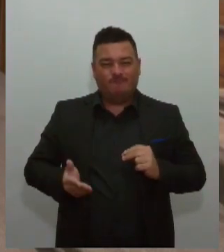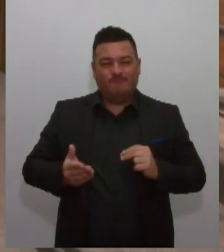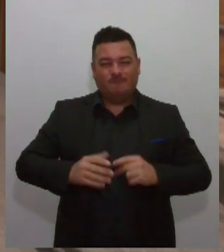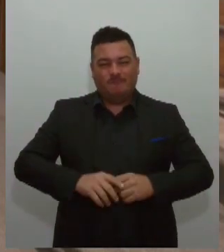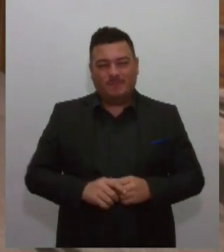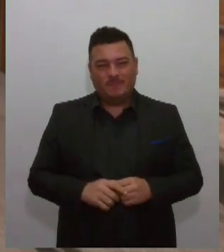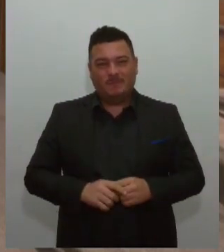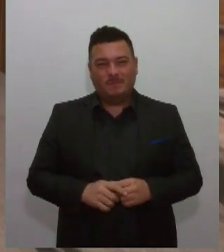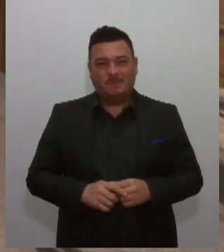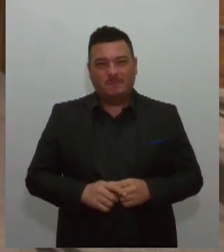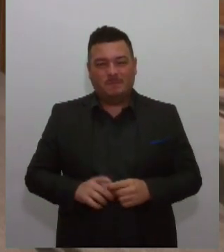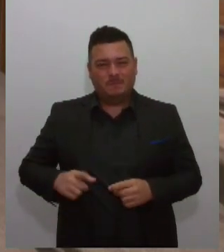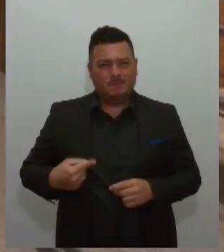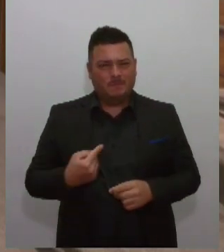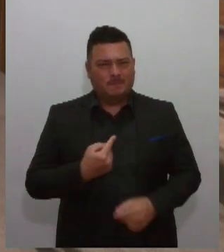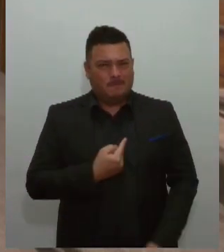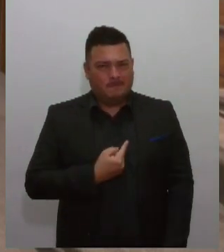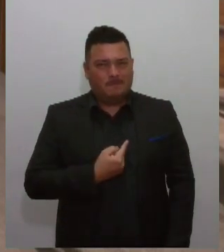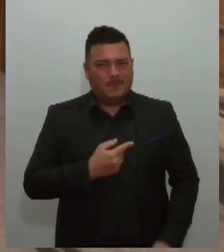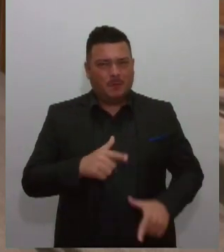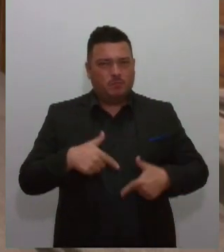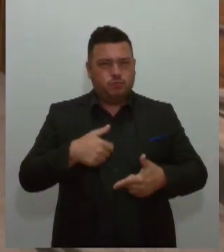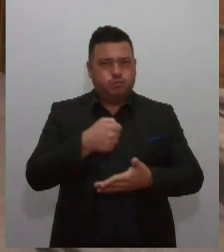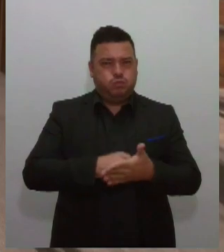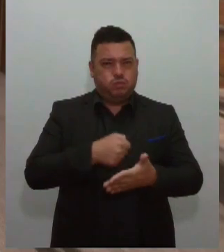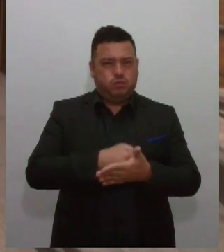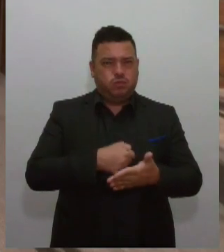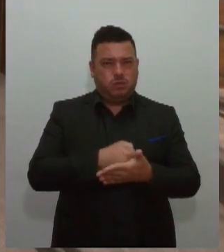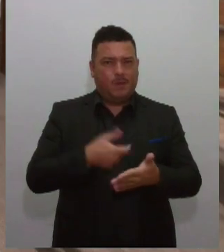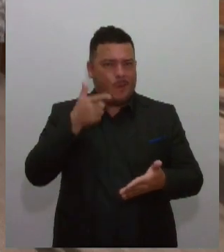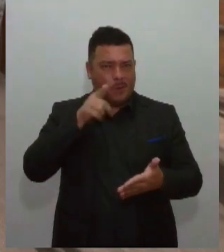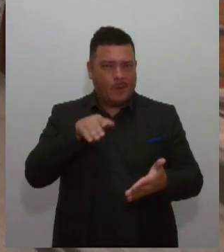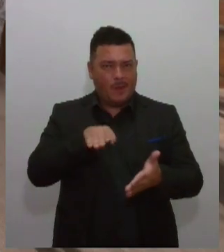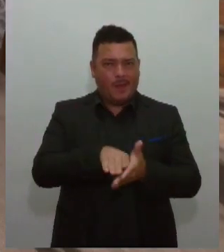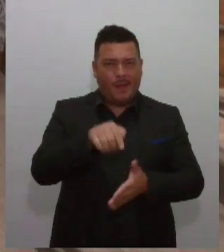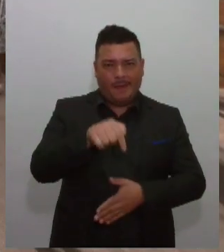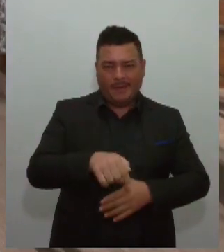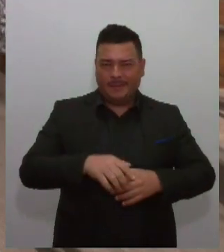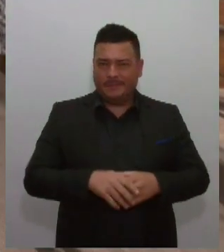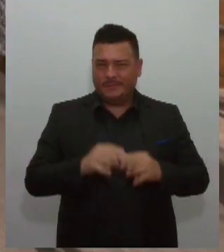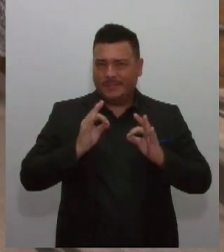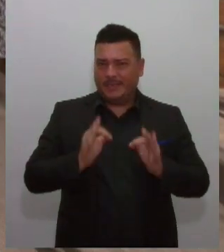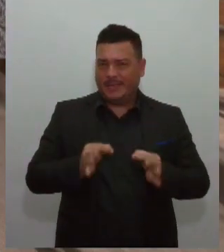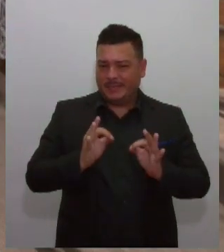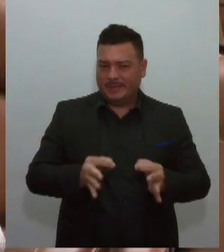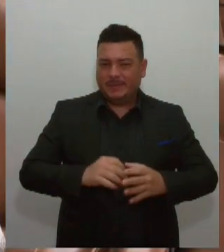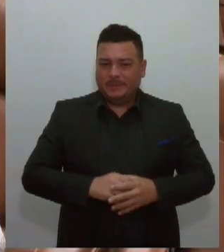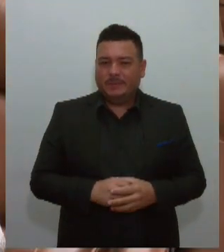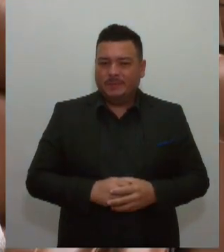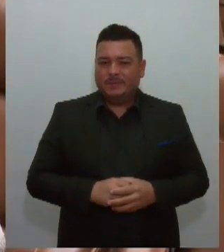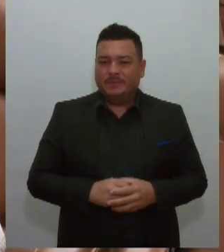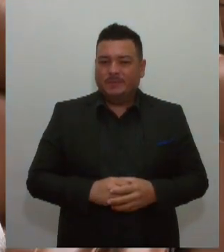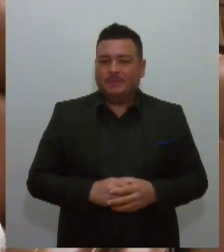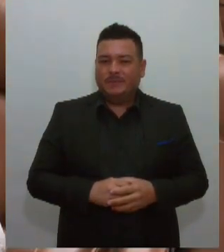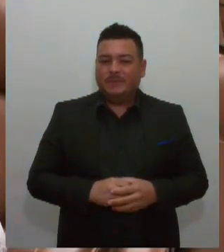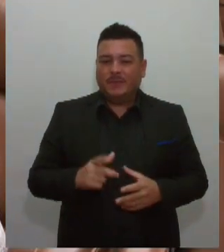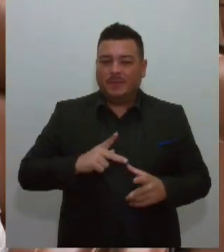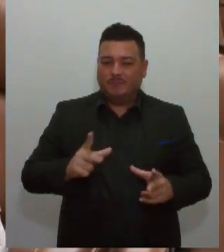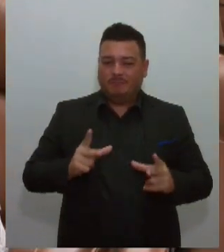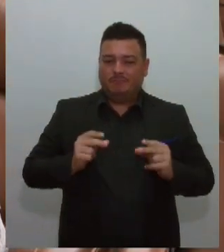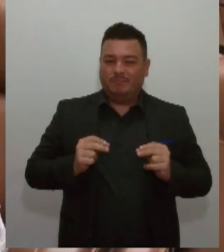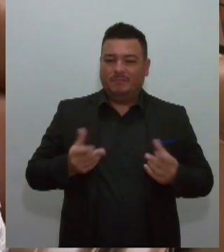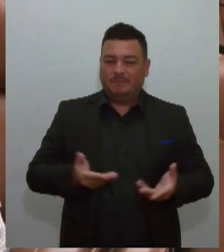gente batalhou muito para chegar aqui e é justo, né, ter esse reconhecimento. Valdênis foi assim,